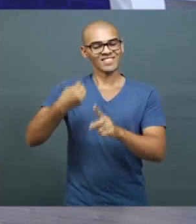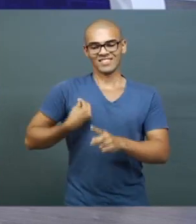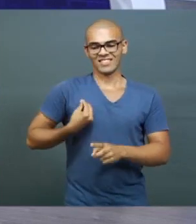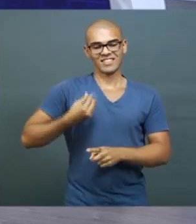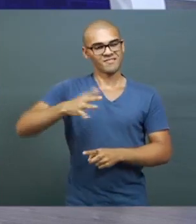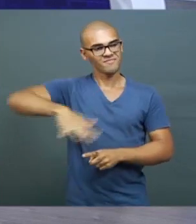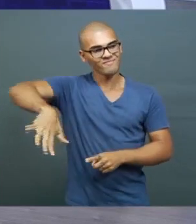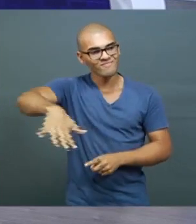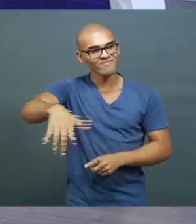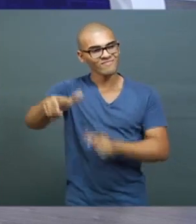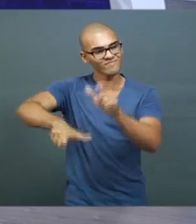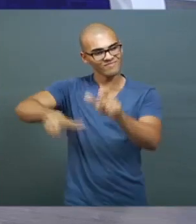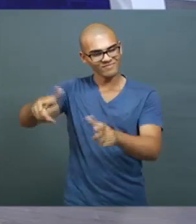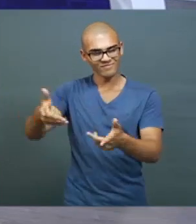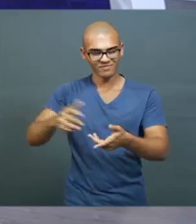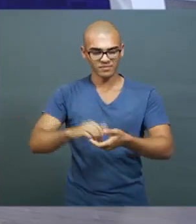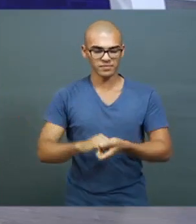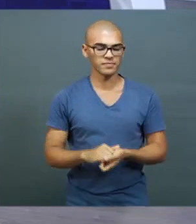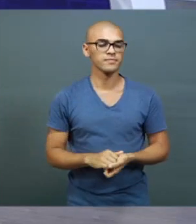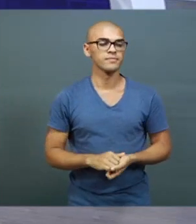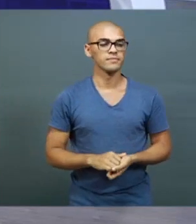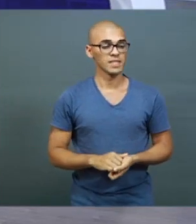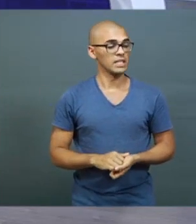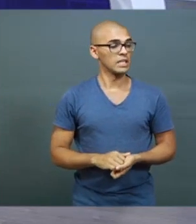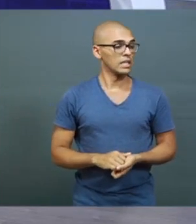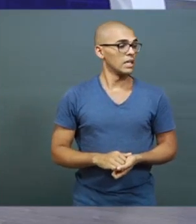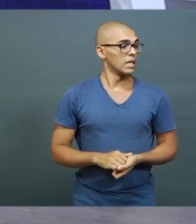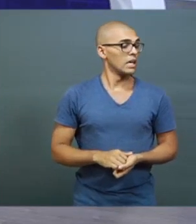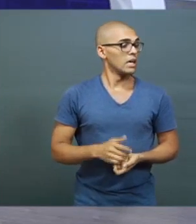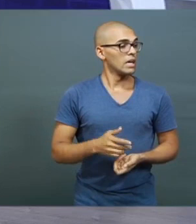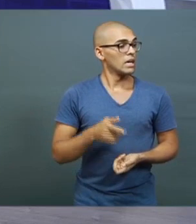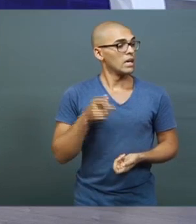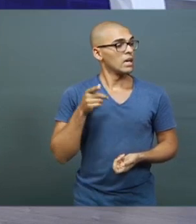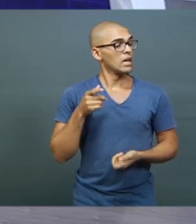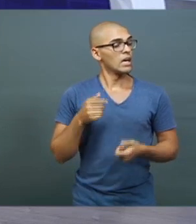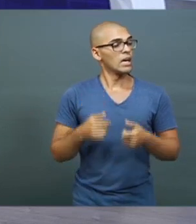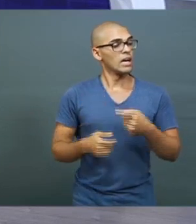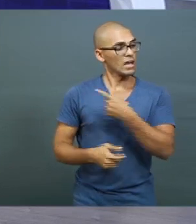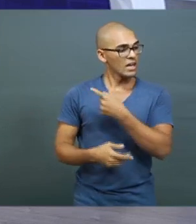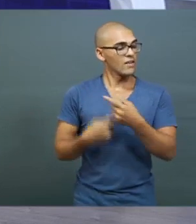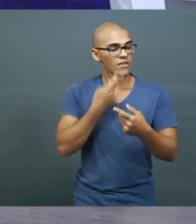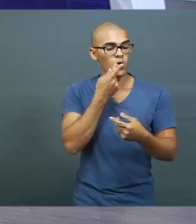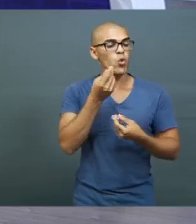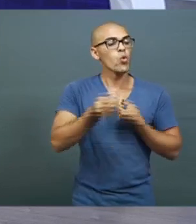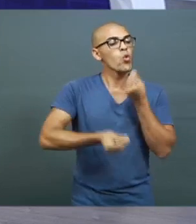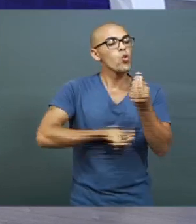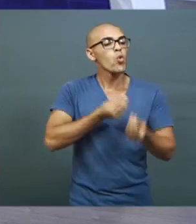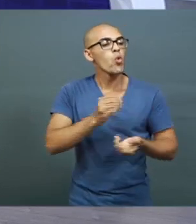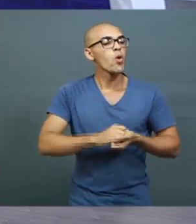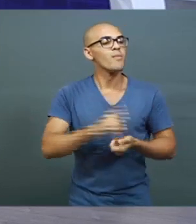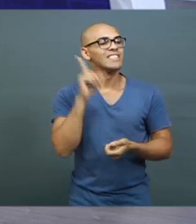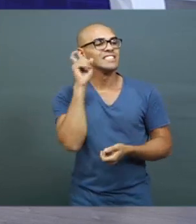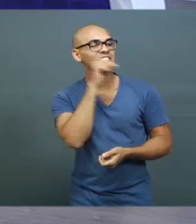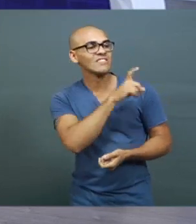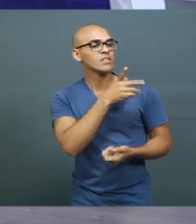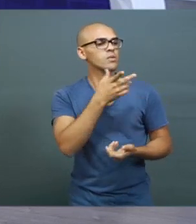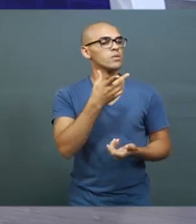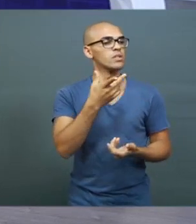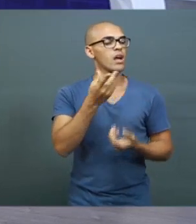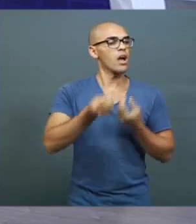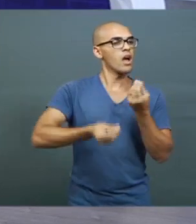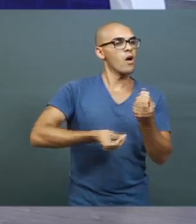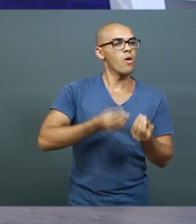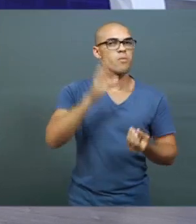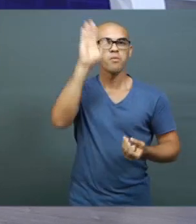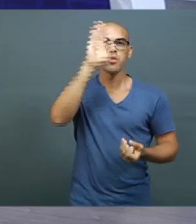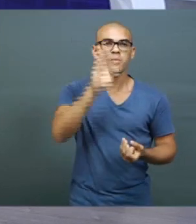no Brasil inteiro em relação à cultura. Os alunos que se formam aqui na universidade acabam ficando aqui por Uberlândia, região... Como que